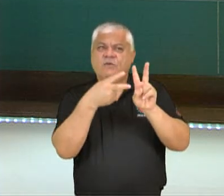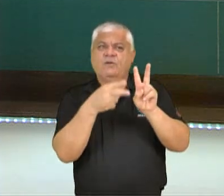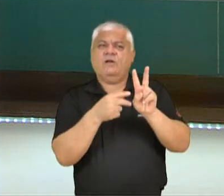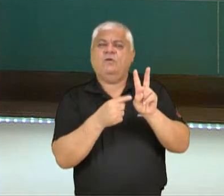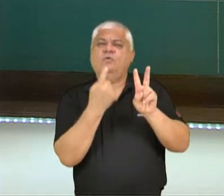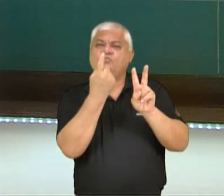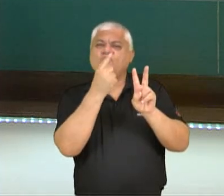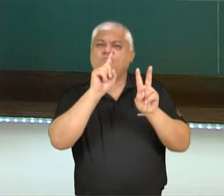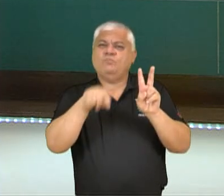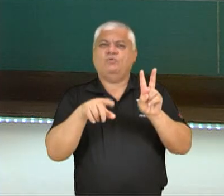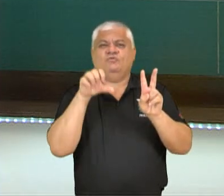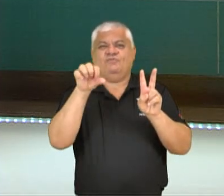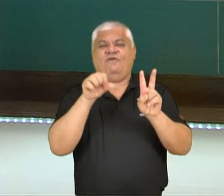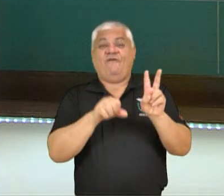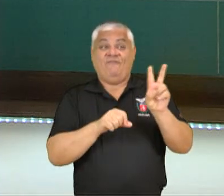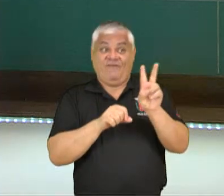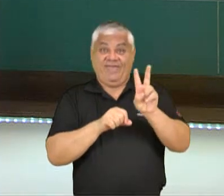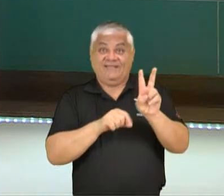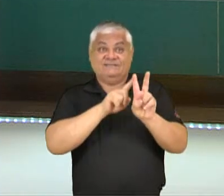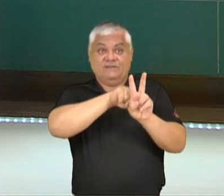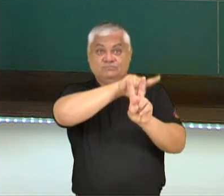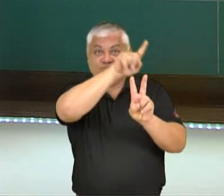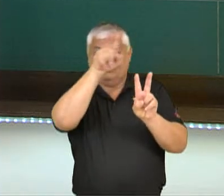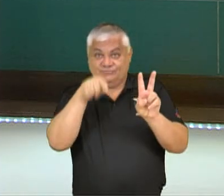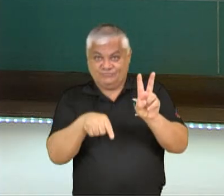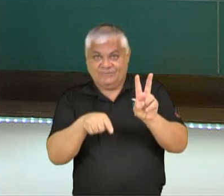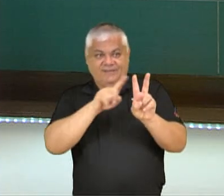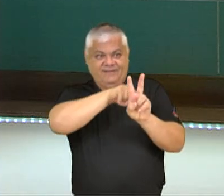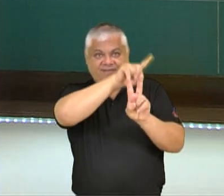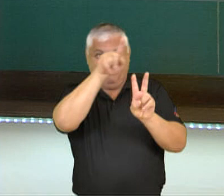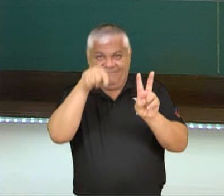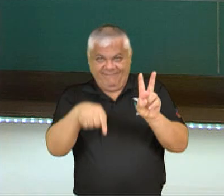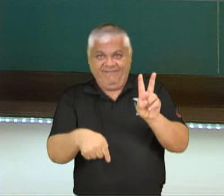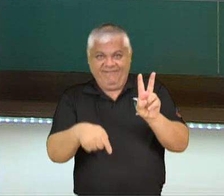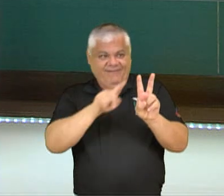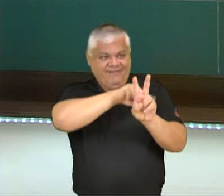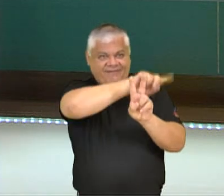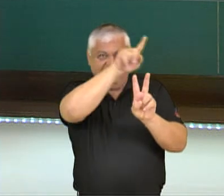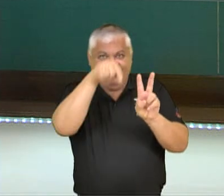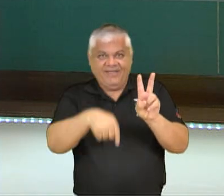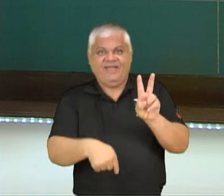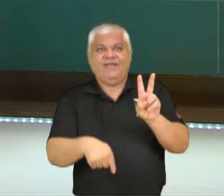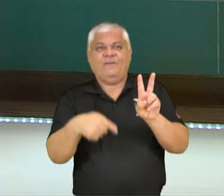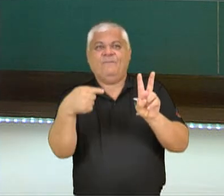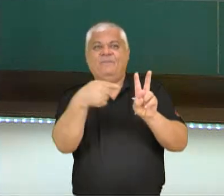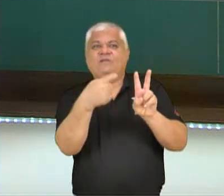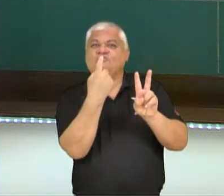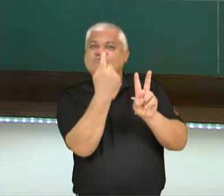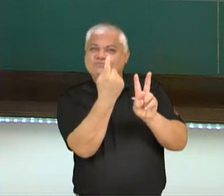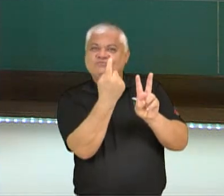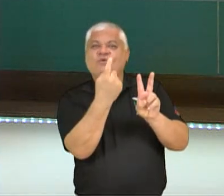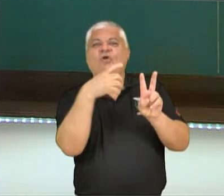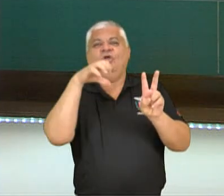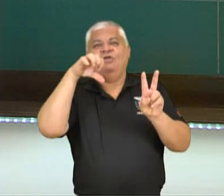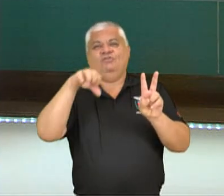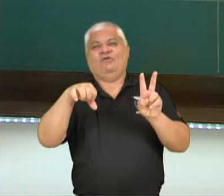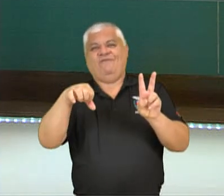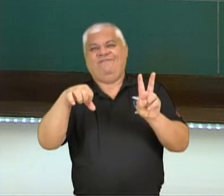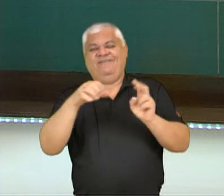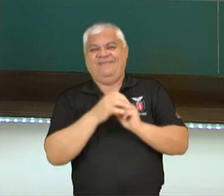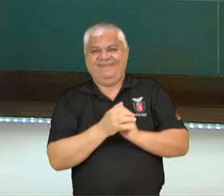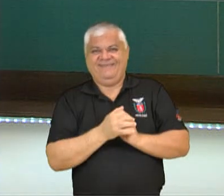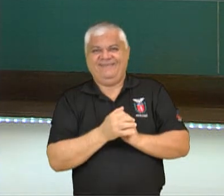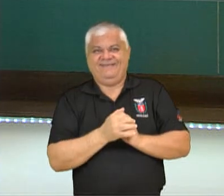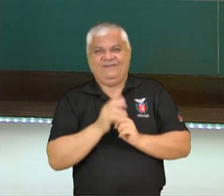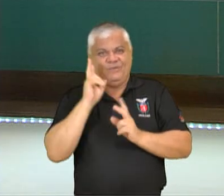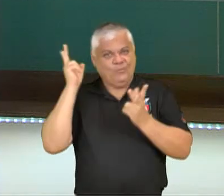ponto V, que é o vértice dessa parábola, o ponto de máximo dela, vai ser do ponto menos 1 e 9, conforme a